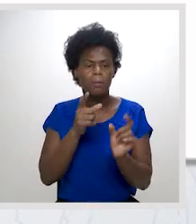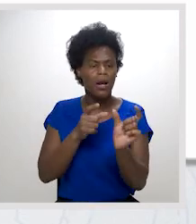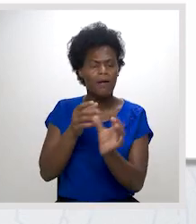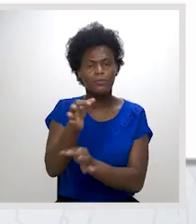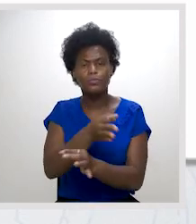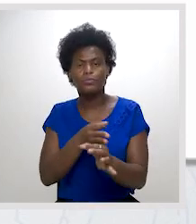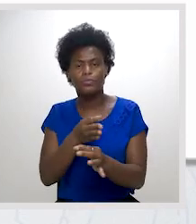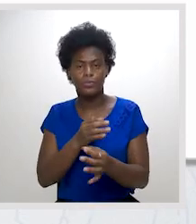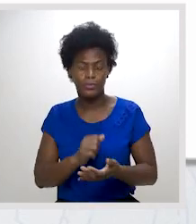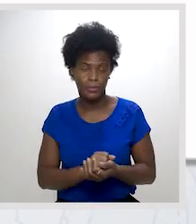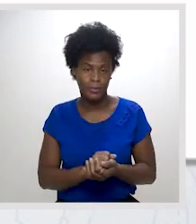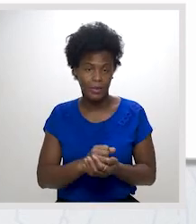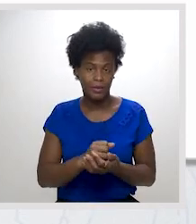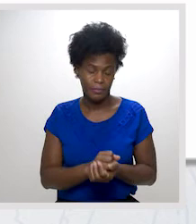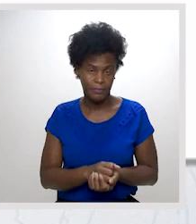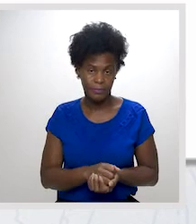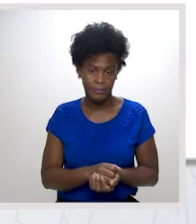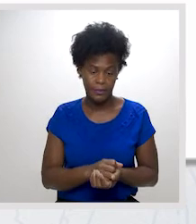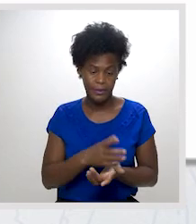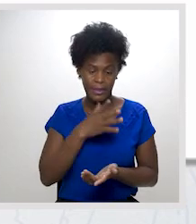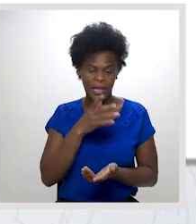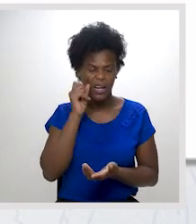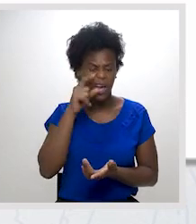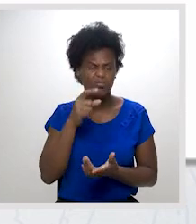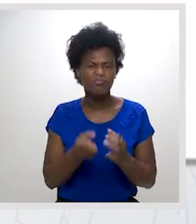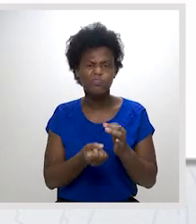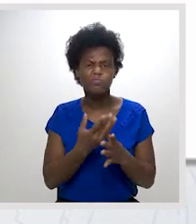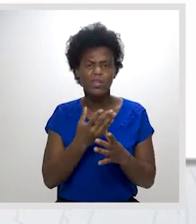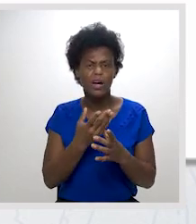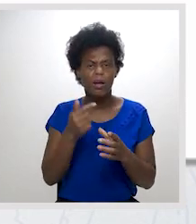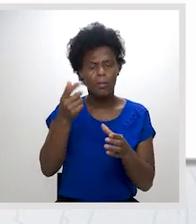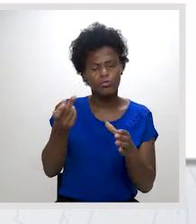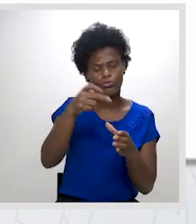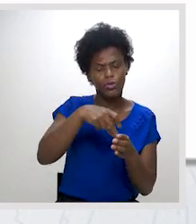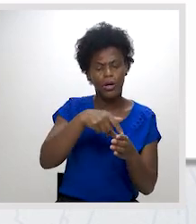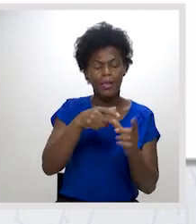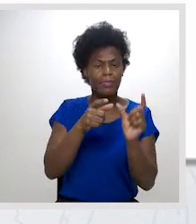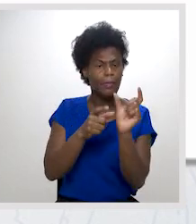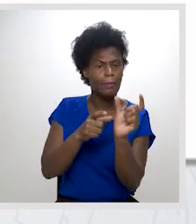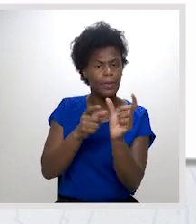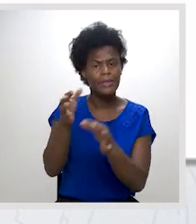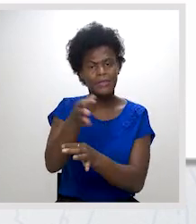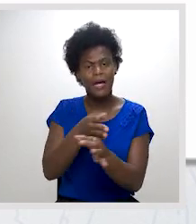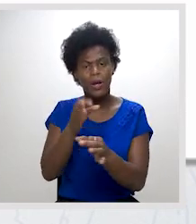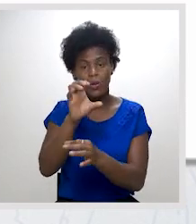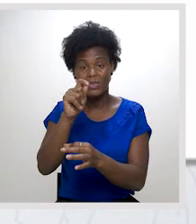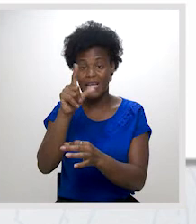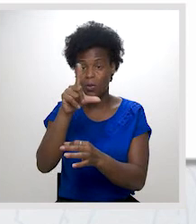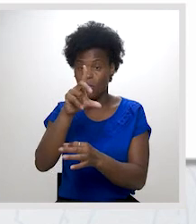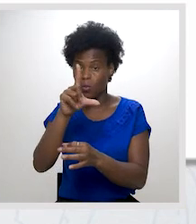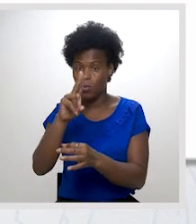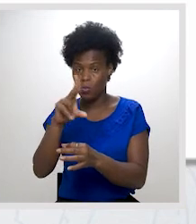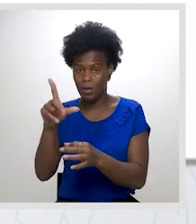Diz quem introduziu o termo célula na literatura da